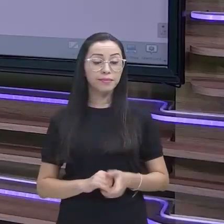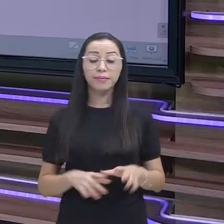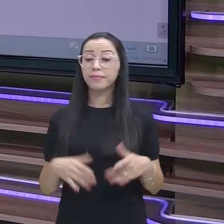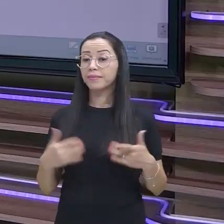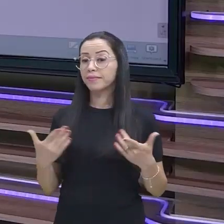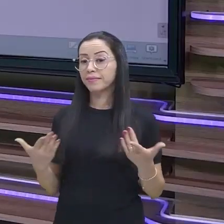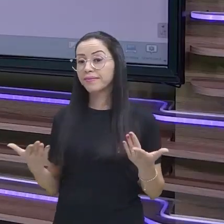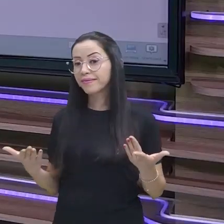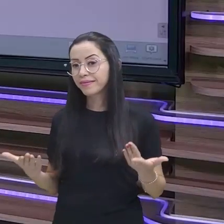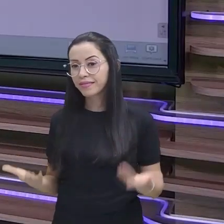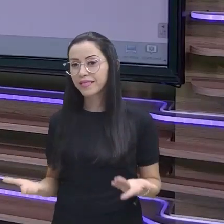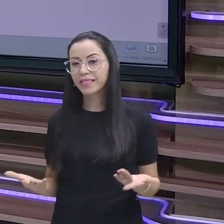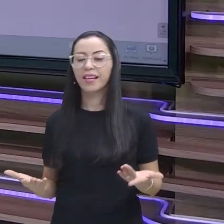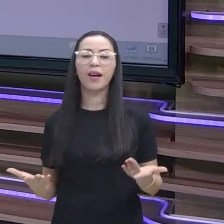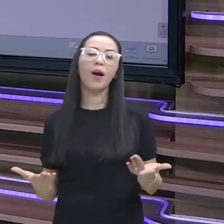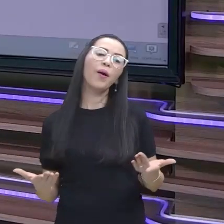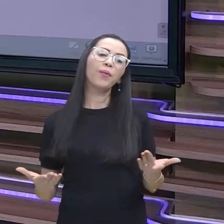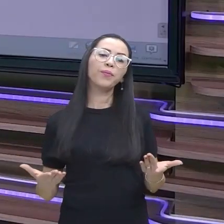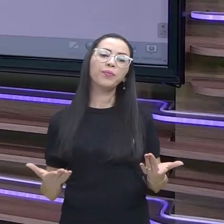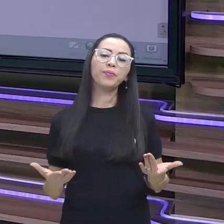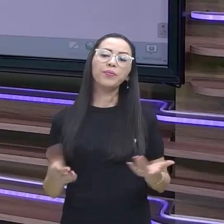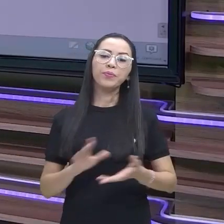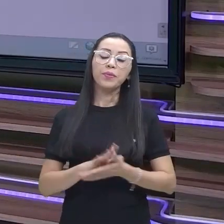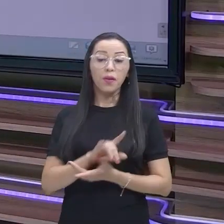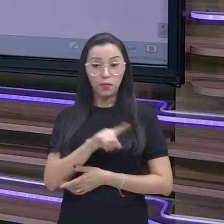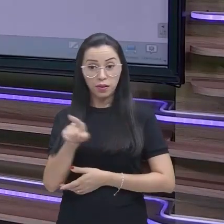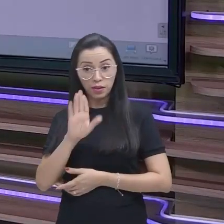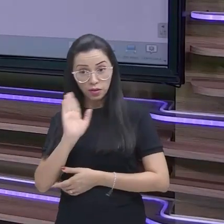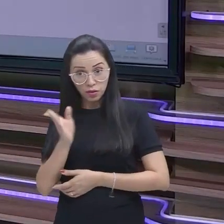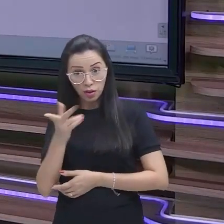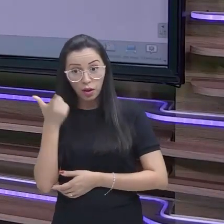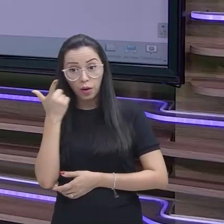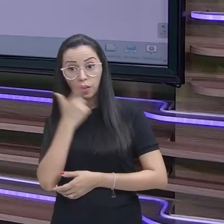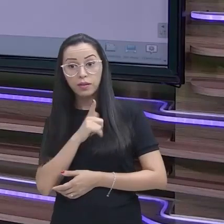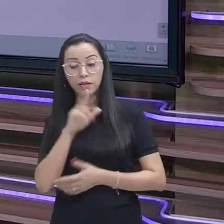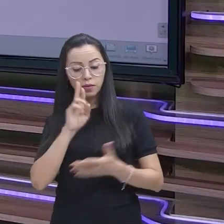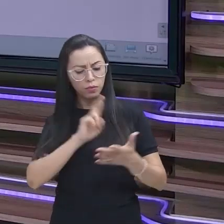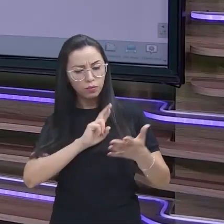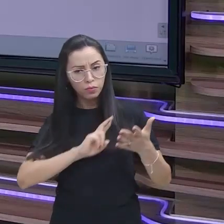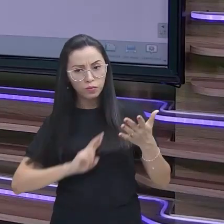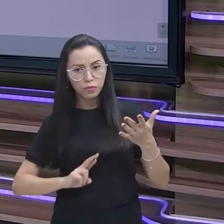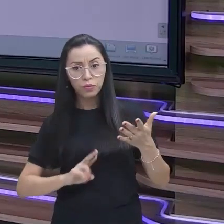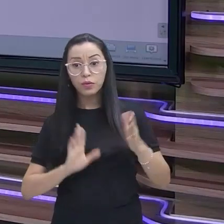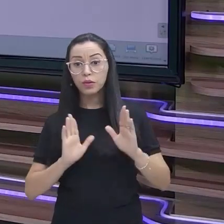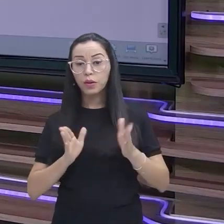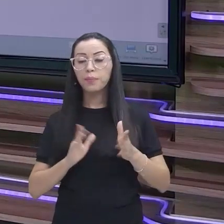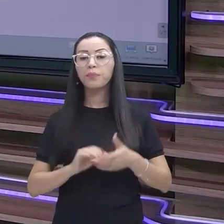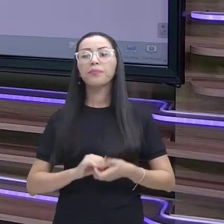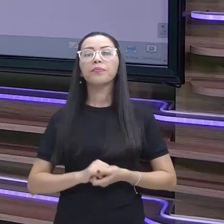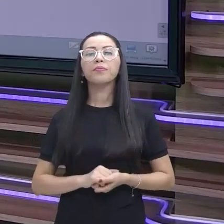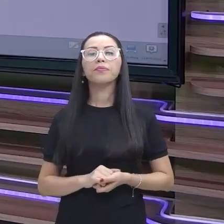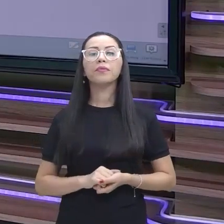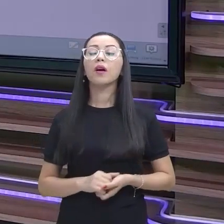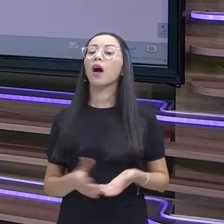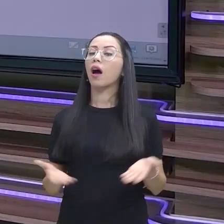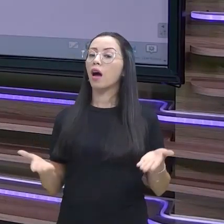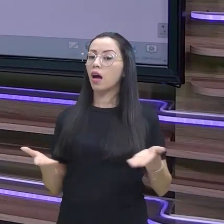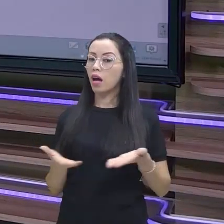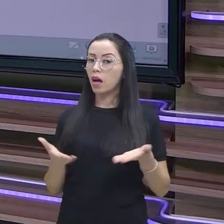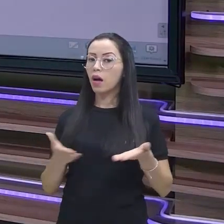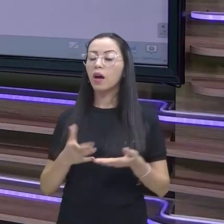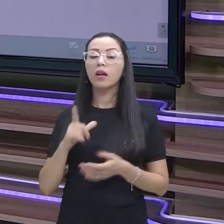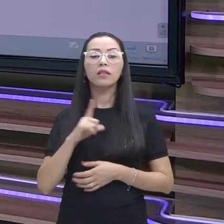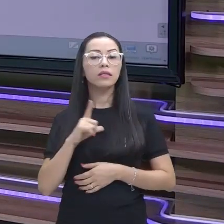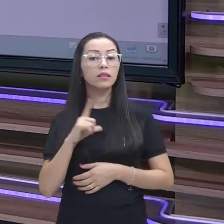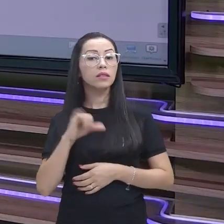Então, meus fofinhos, foi fácil responder? Acredito que foi. Nós temos uma imagem